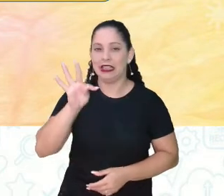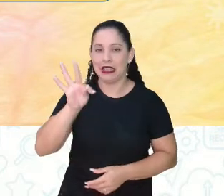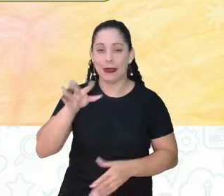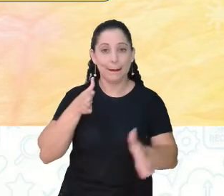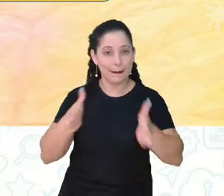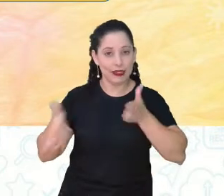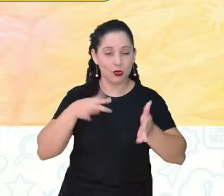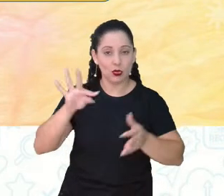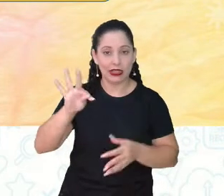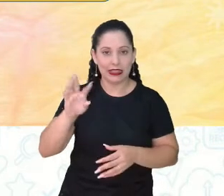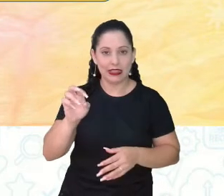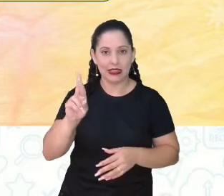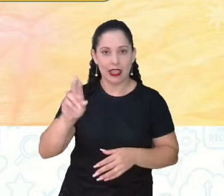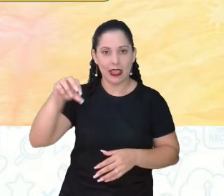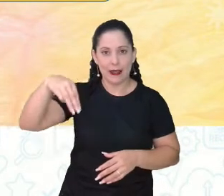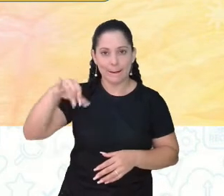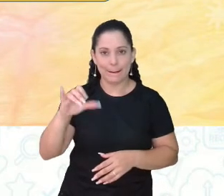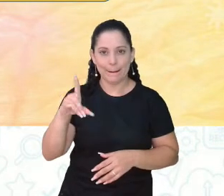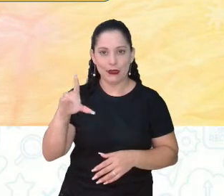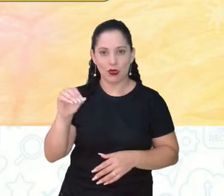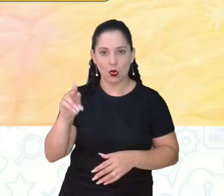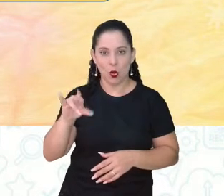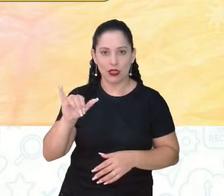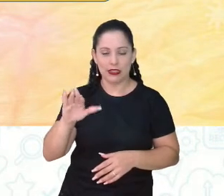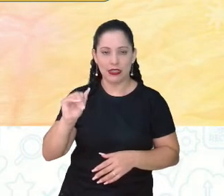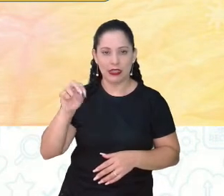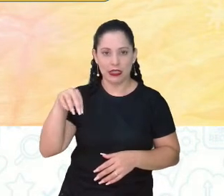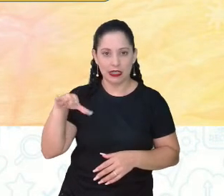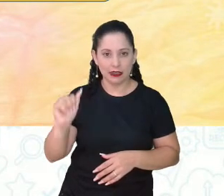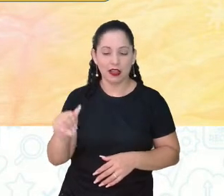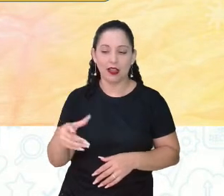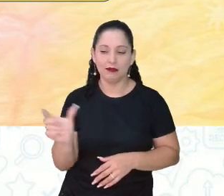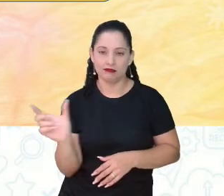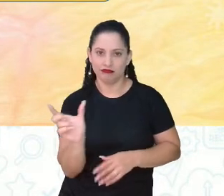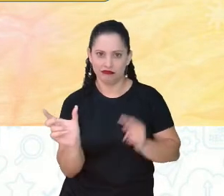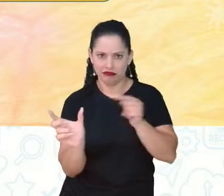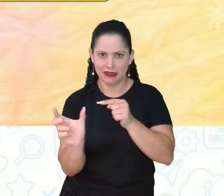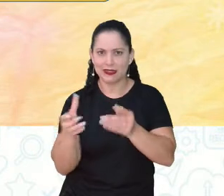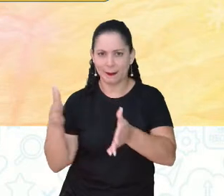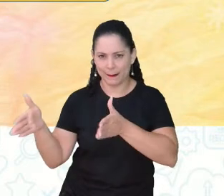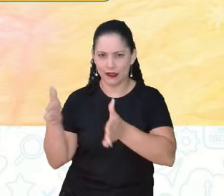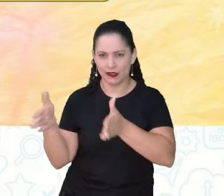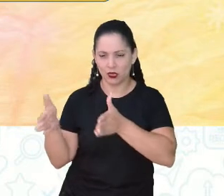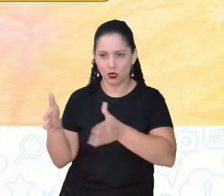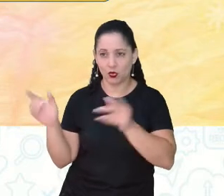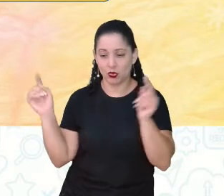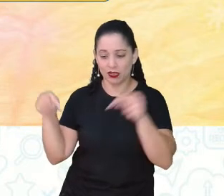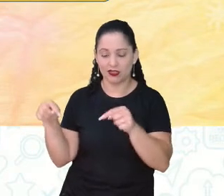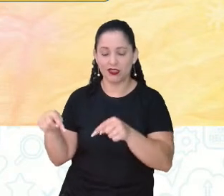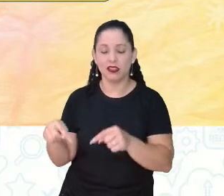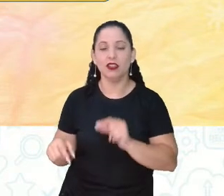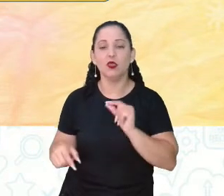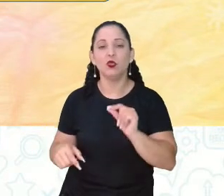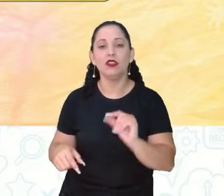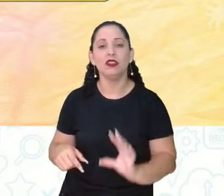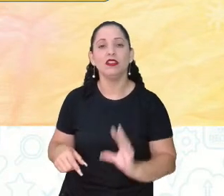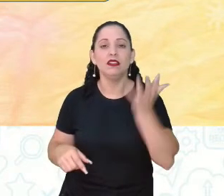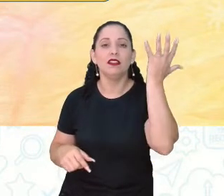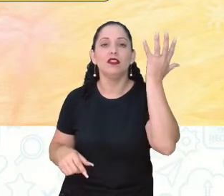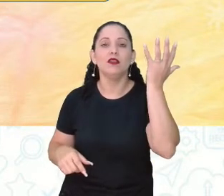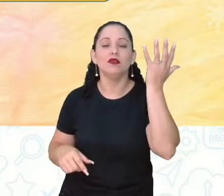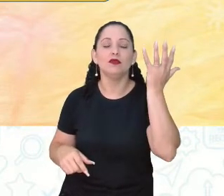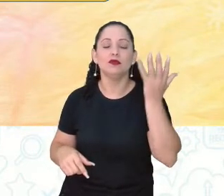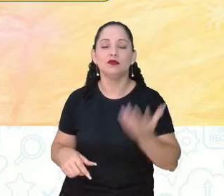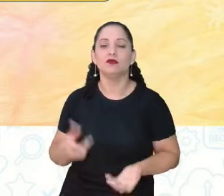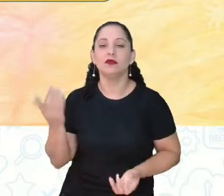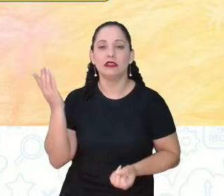termidoriana, perdão, gente, né? Então, foi nesse momento aí, nesse período, que surgiu, né,